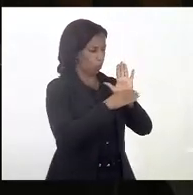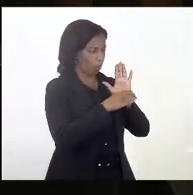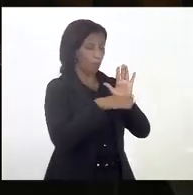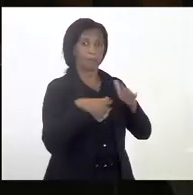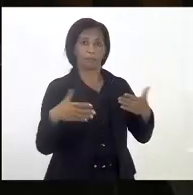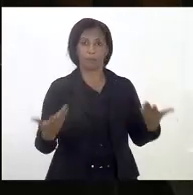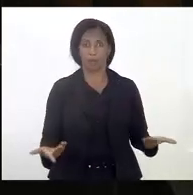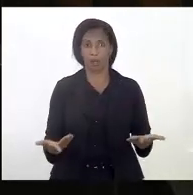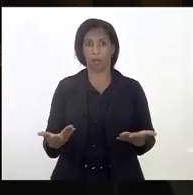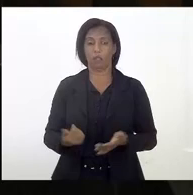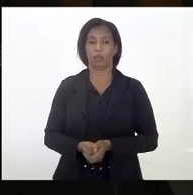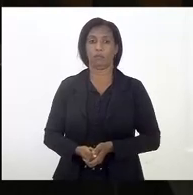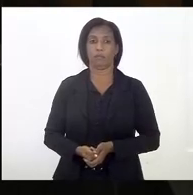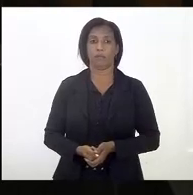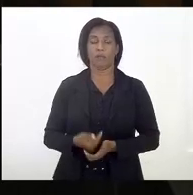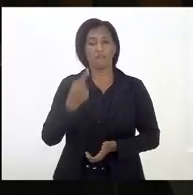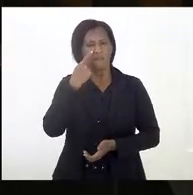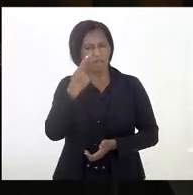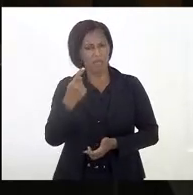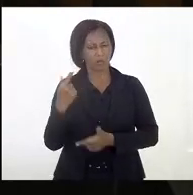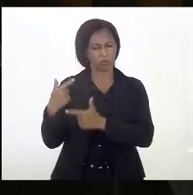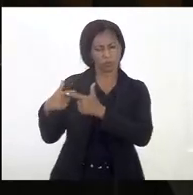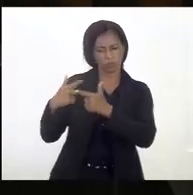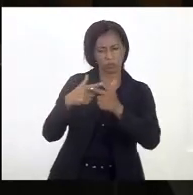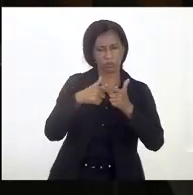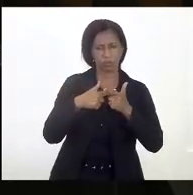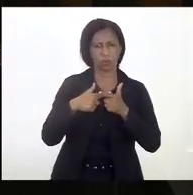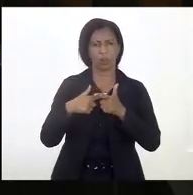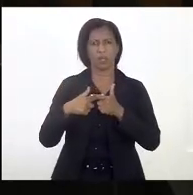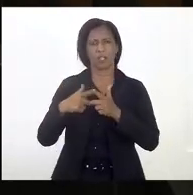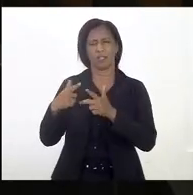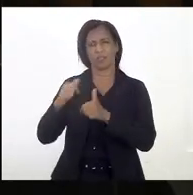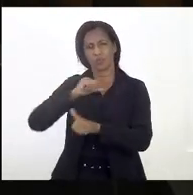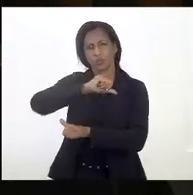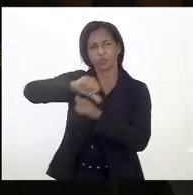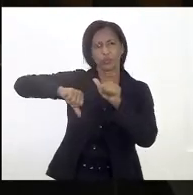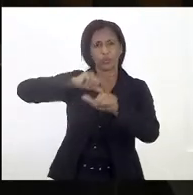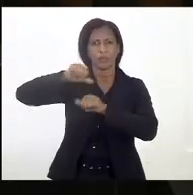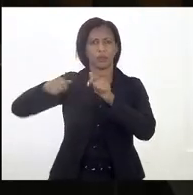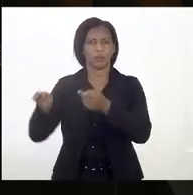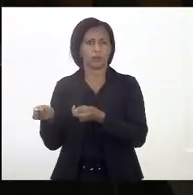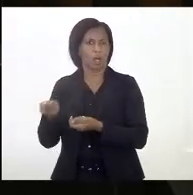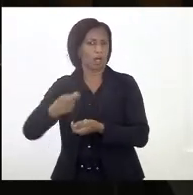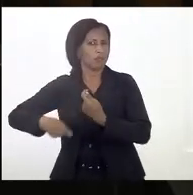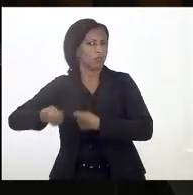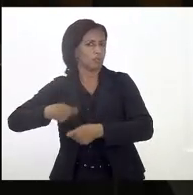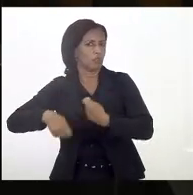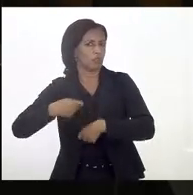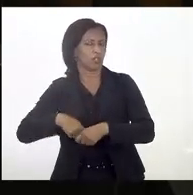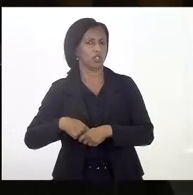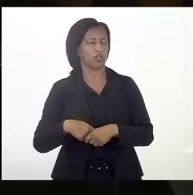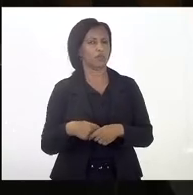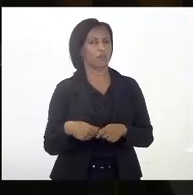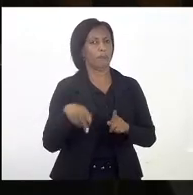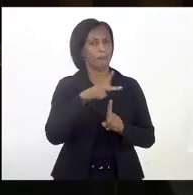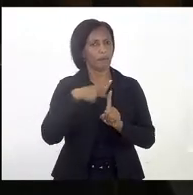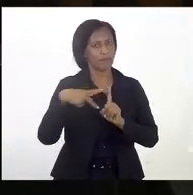trabalho obviamente pressupondo esse enfrentamento dessas eventuais e no âmbito administrativo Previdenciário